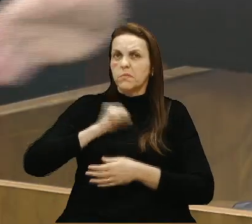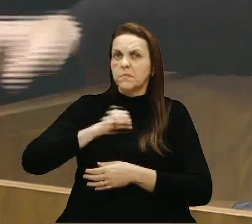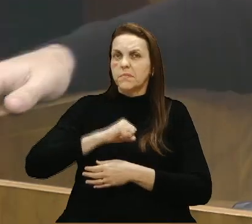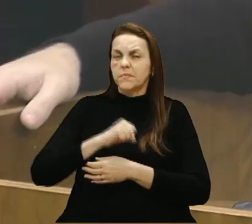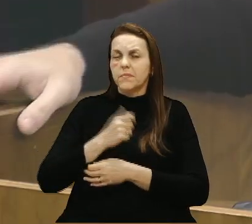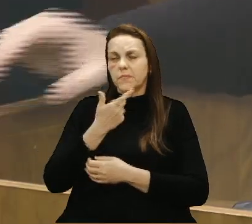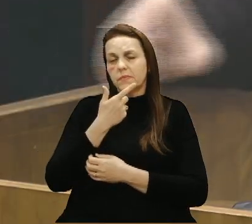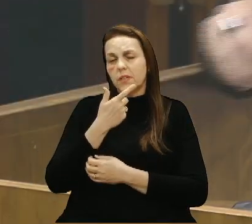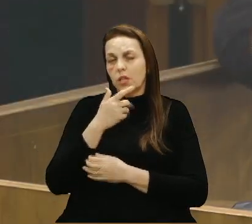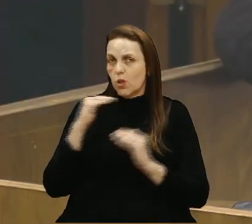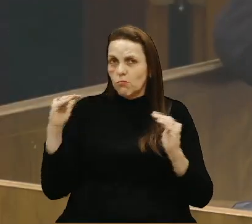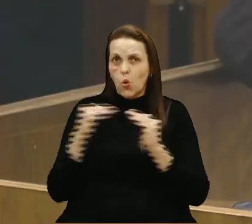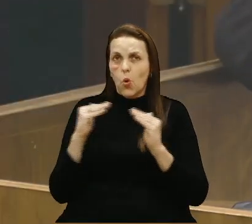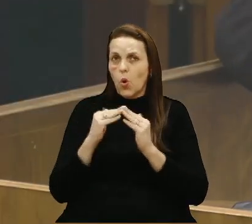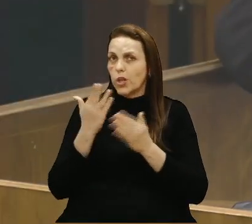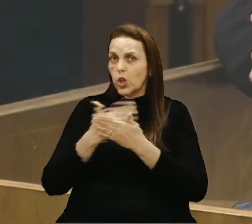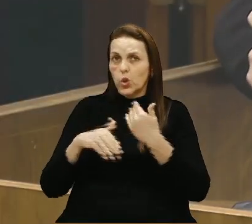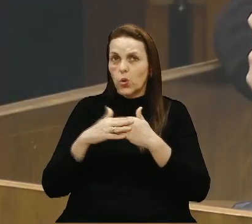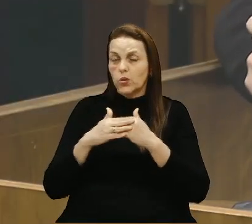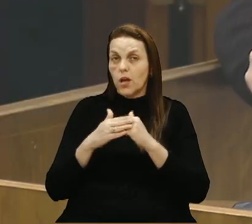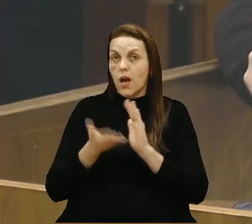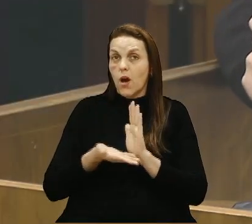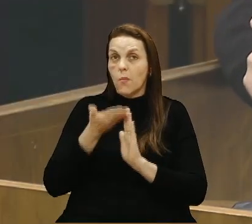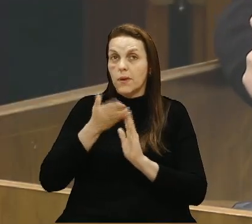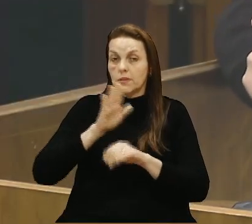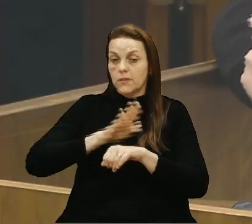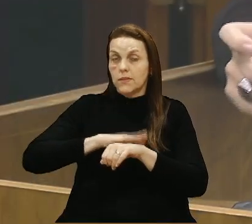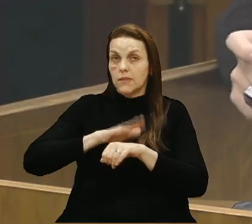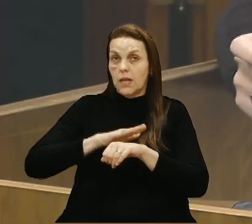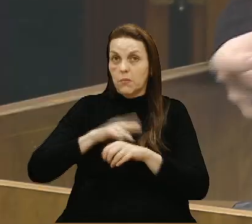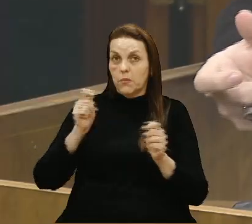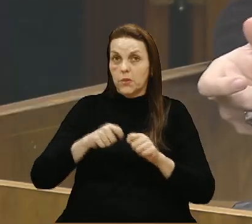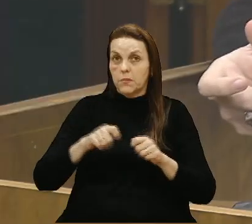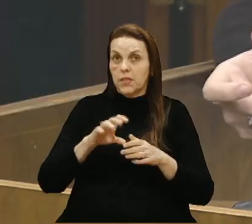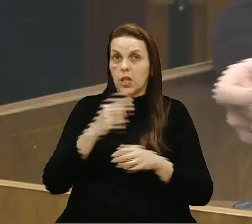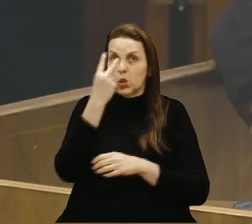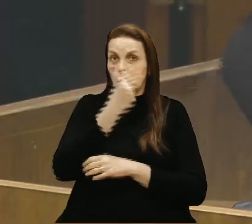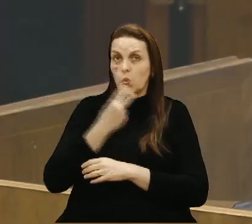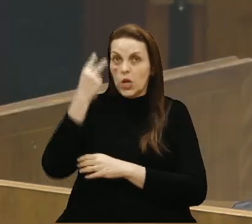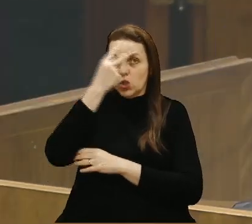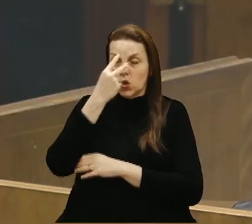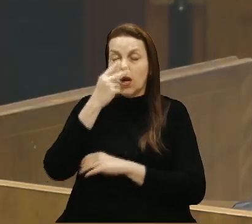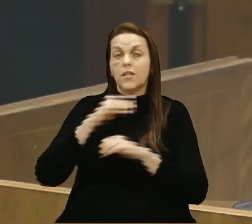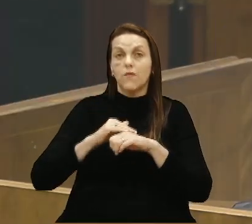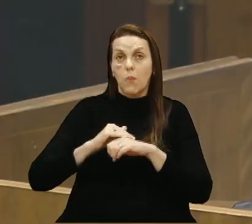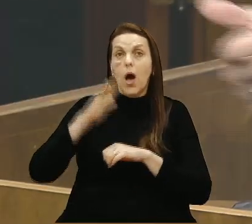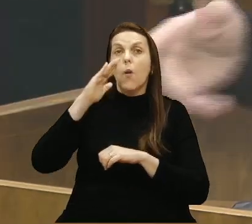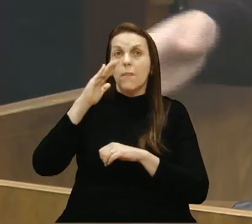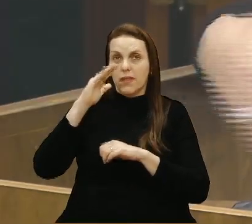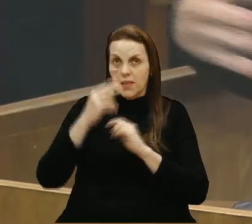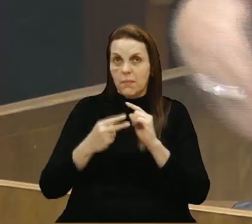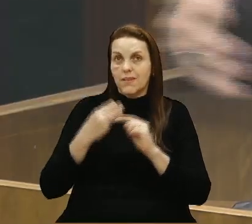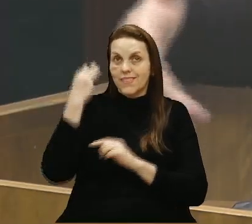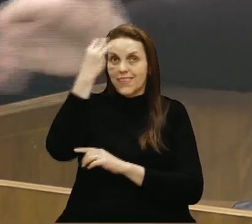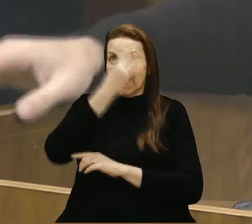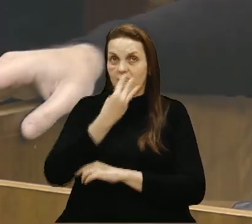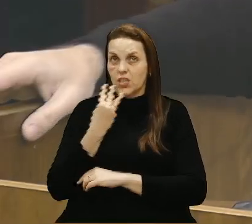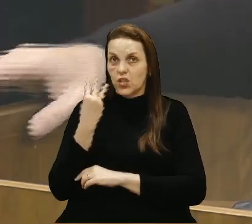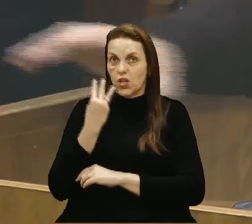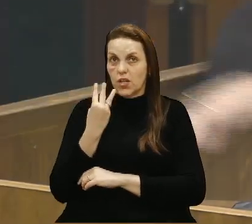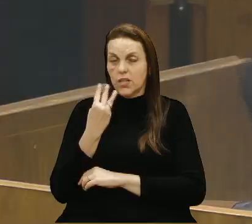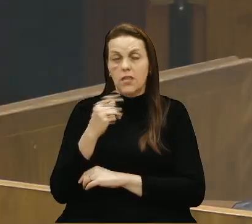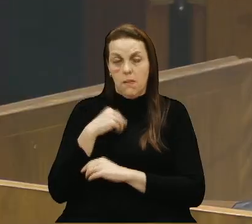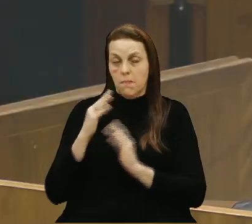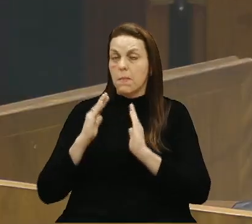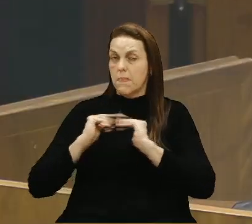acaba convergindo nisso, que é ali o aumento do tempo permitido nos parquímetros de 2 horas para 3 horas, tá? Esse é um item, muita gente me